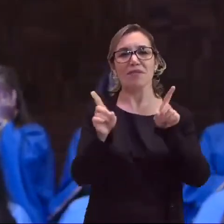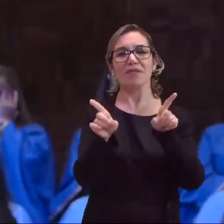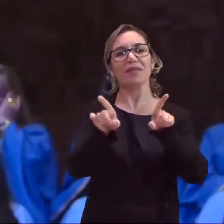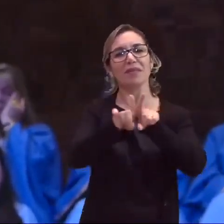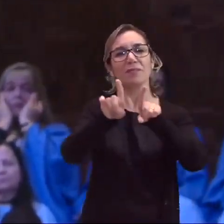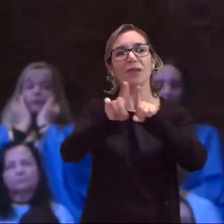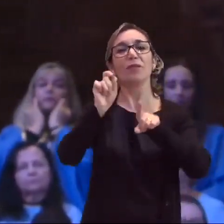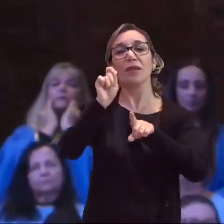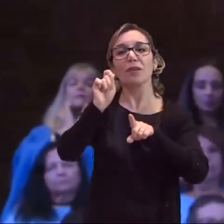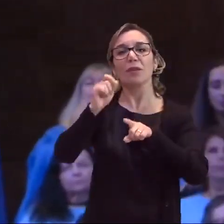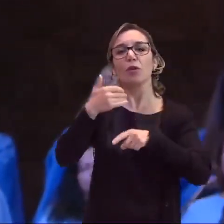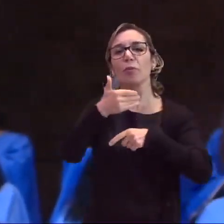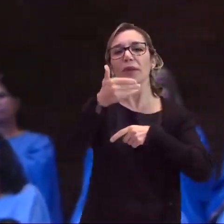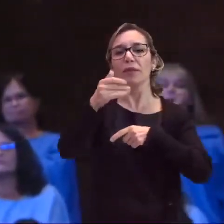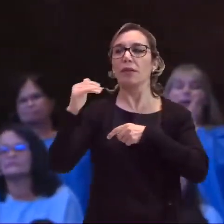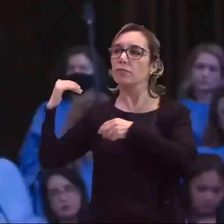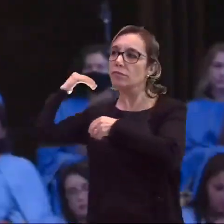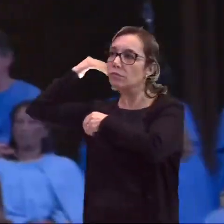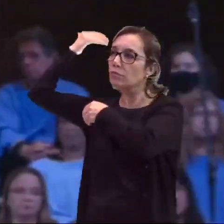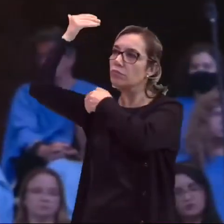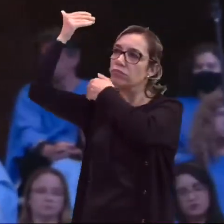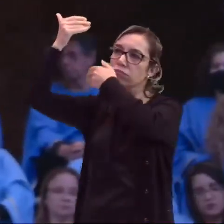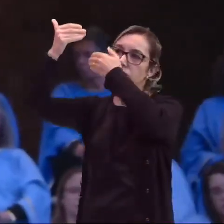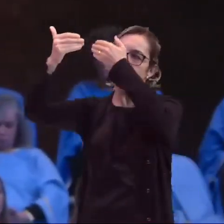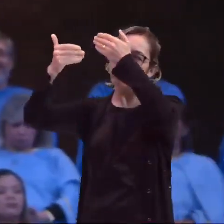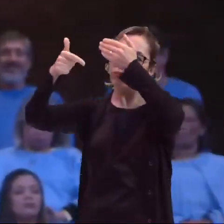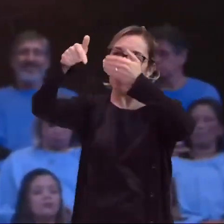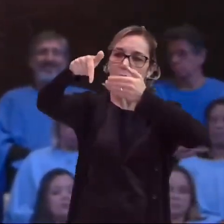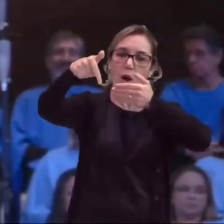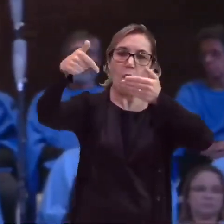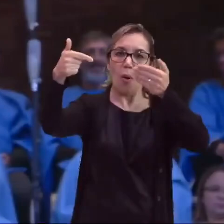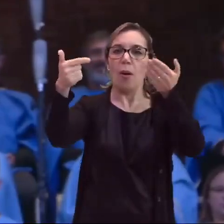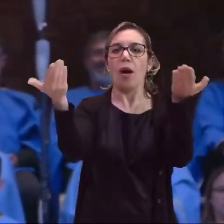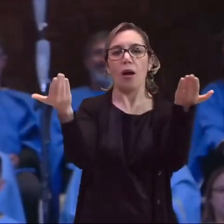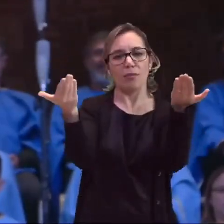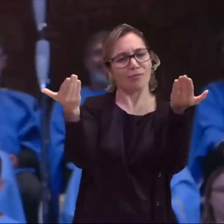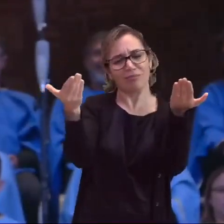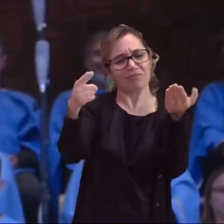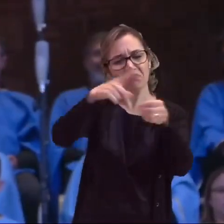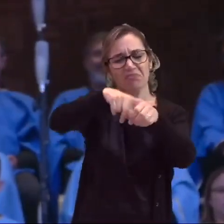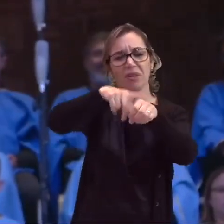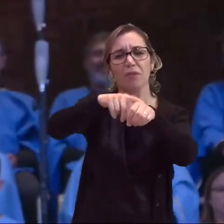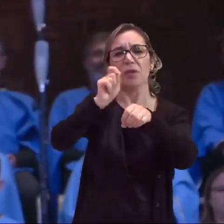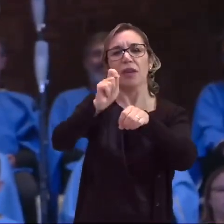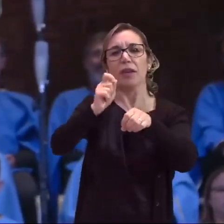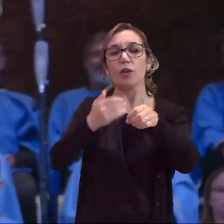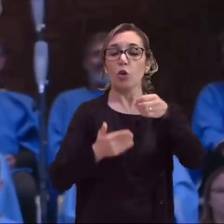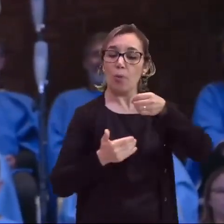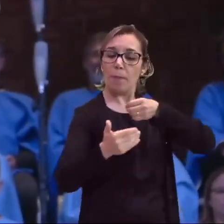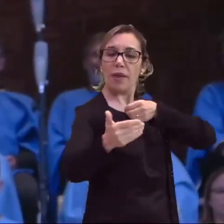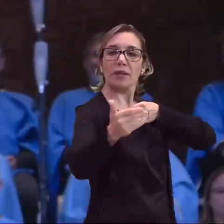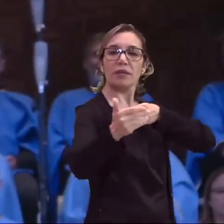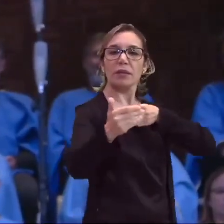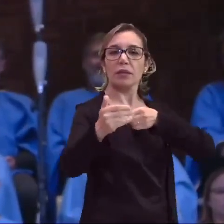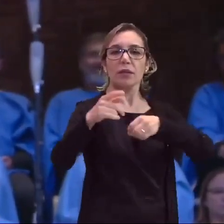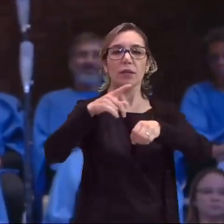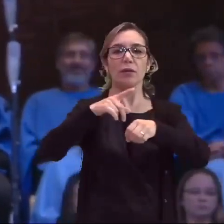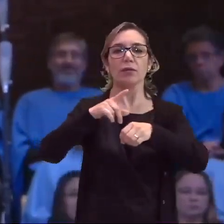determinadas orações e como é que elas surgiram era surgiram porque na confissão